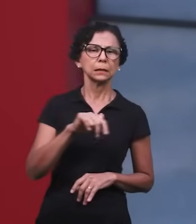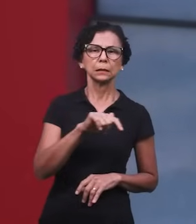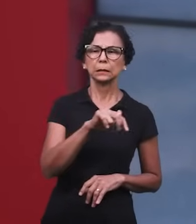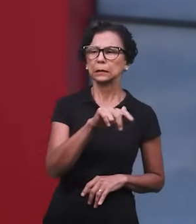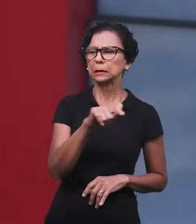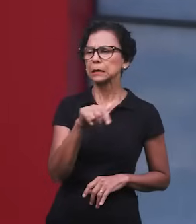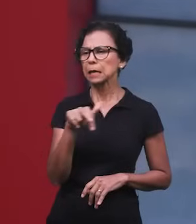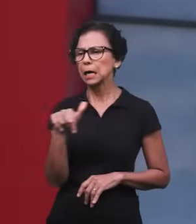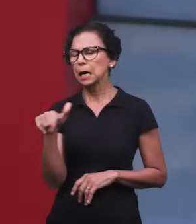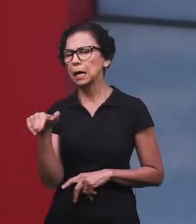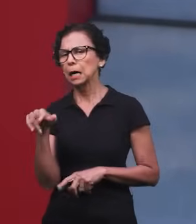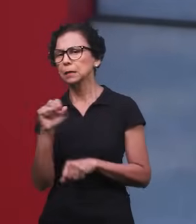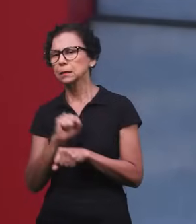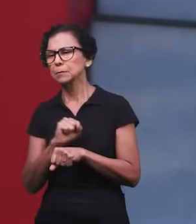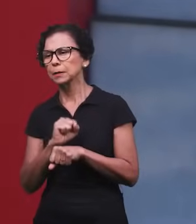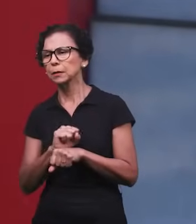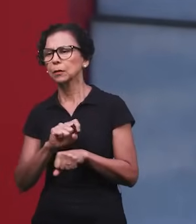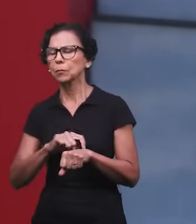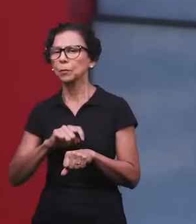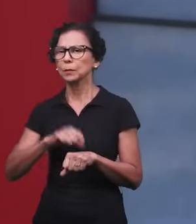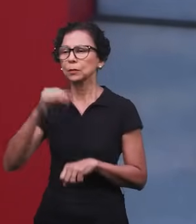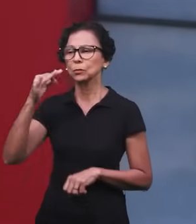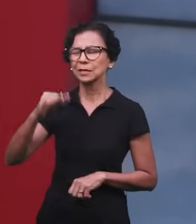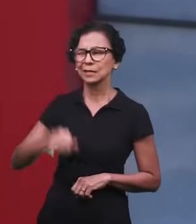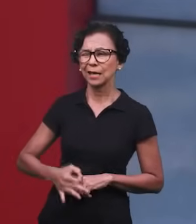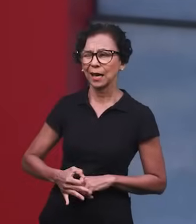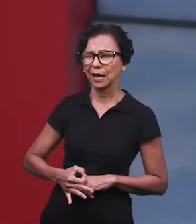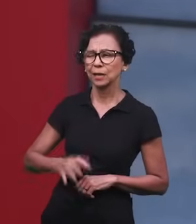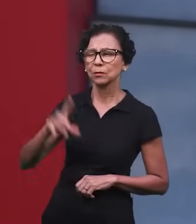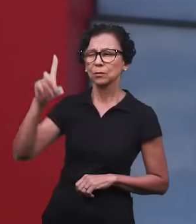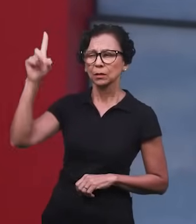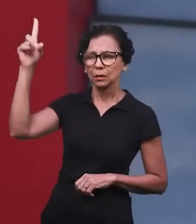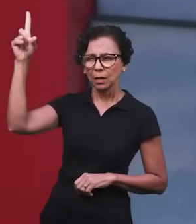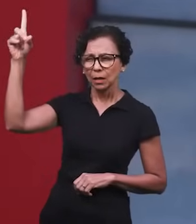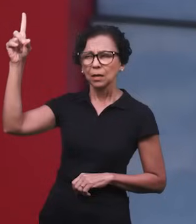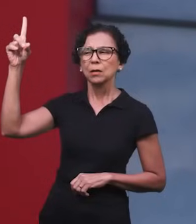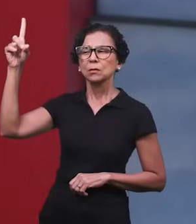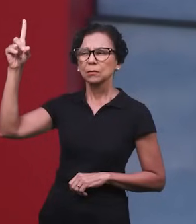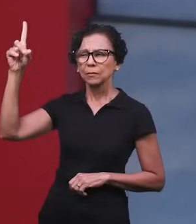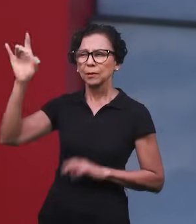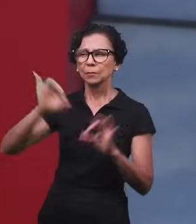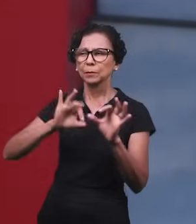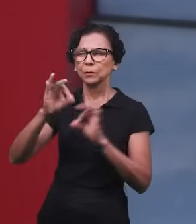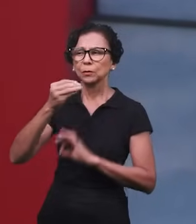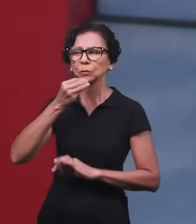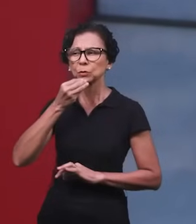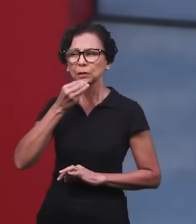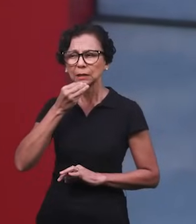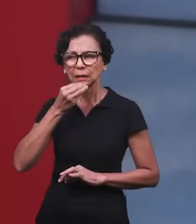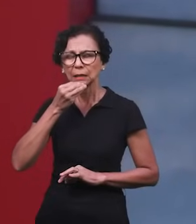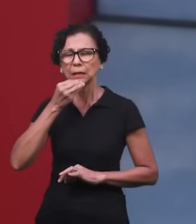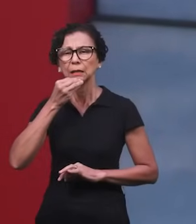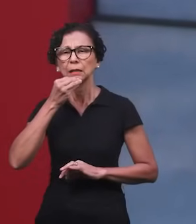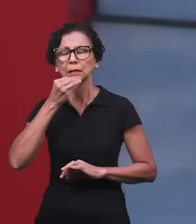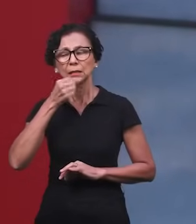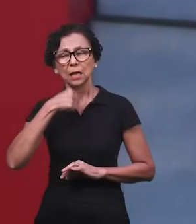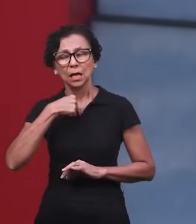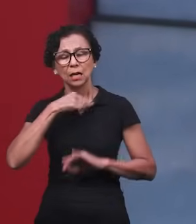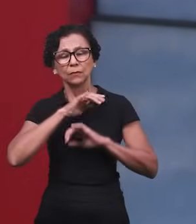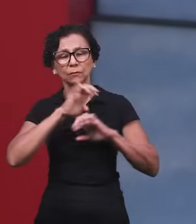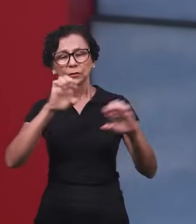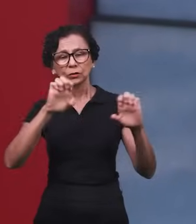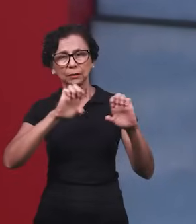devemos nos precipitar, nós devemos aguardar. No momento certo, Deus vai nos dar uma oportunidade de evangelizar um amigo, de falar de Jesus para alguém.